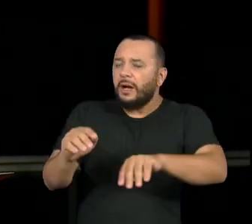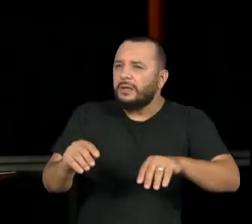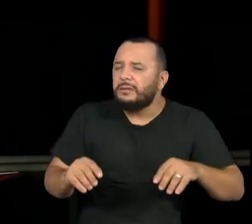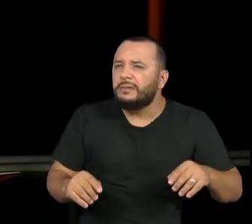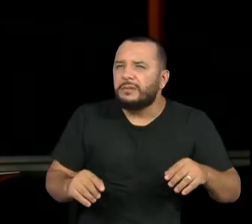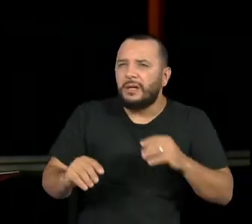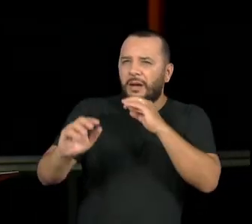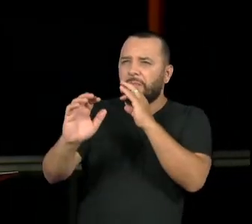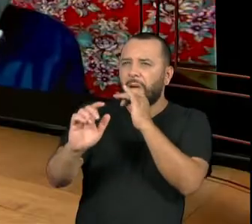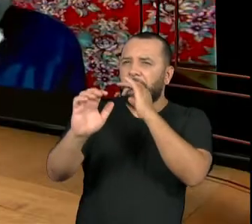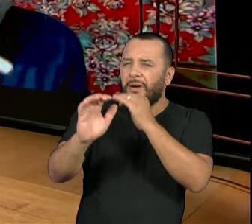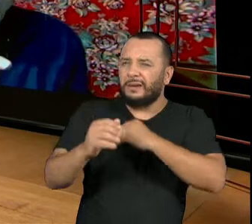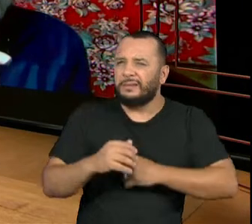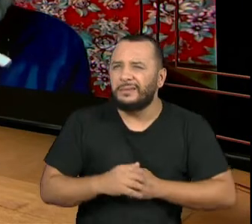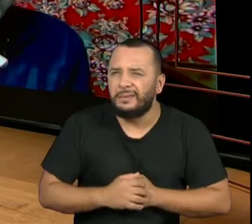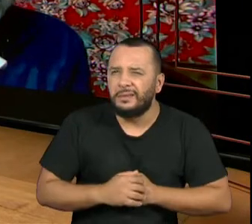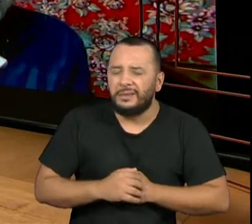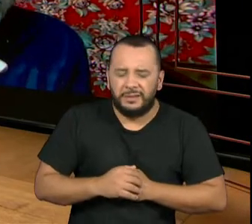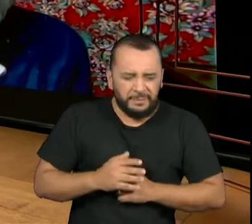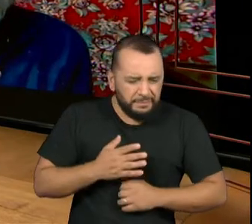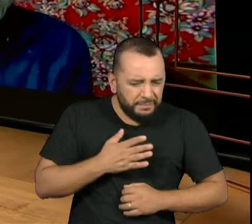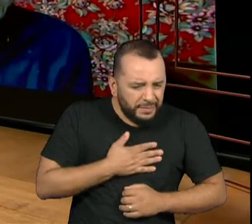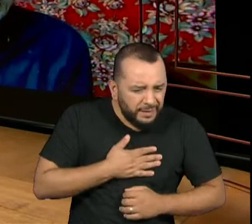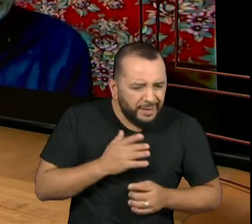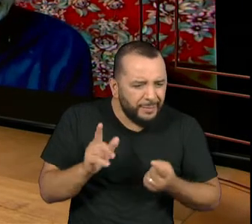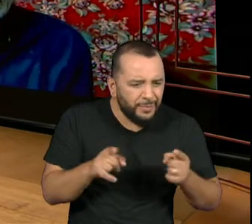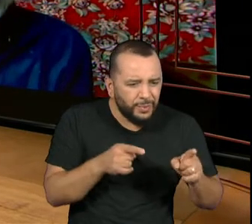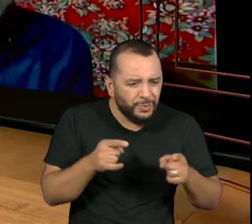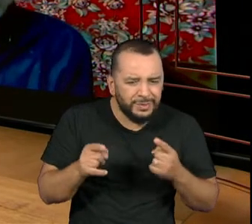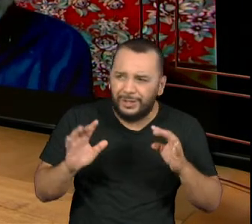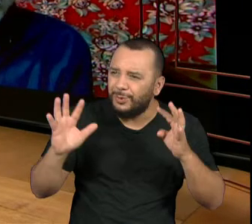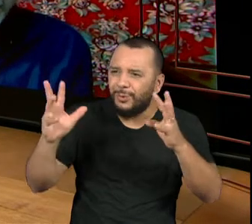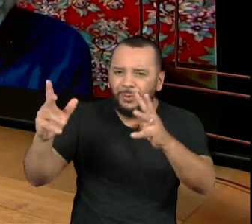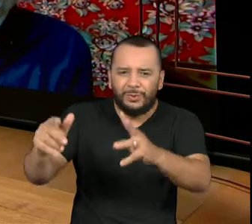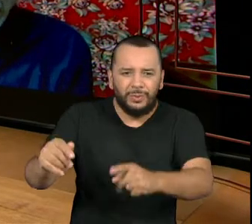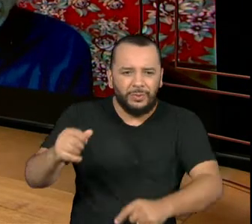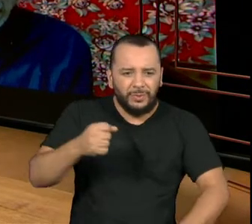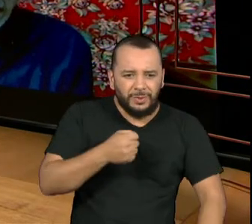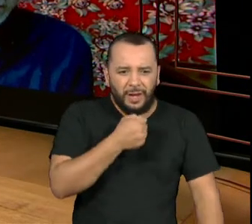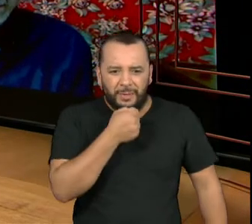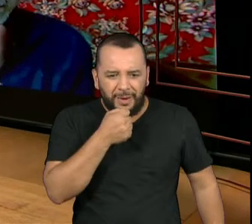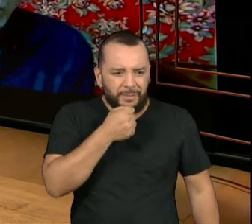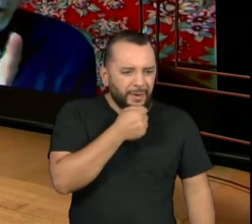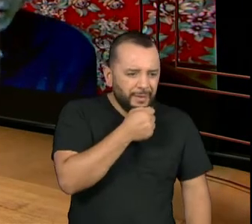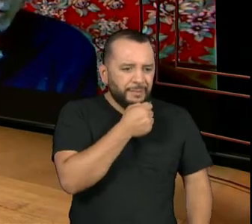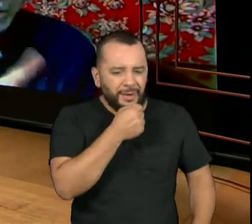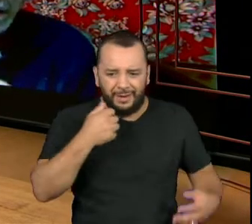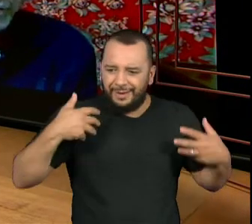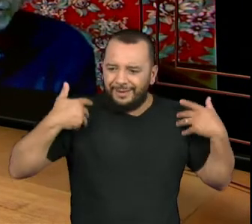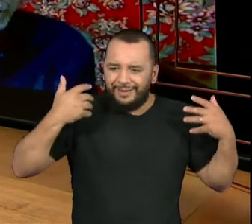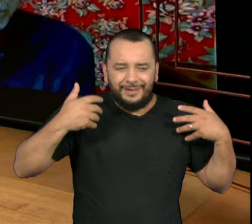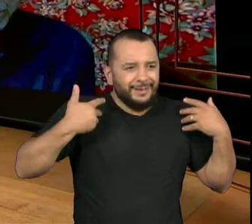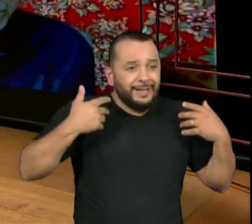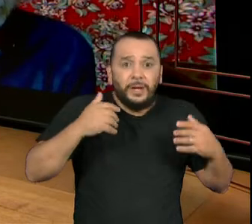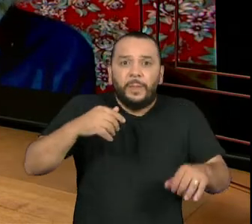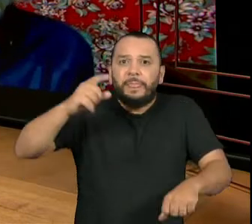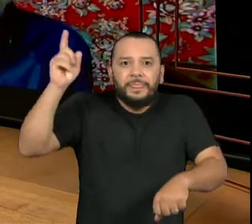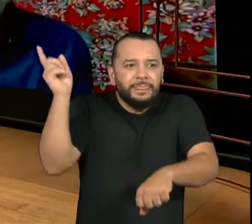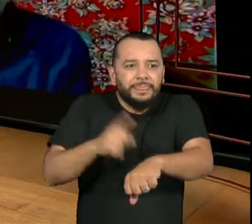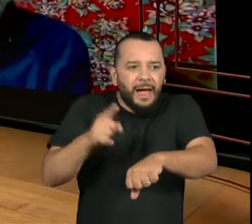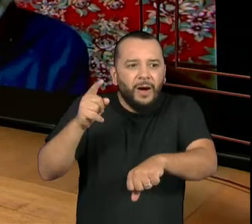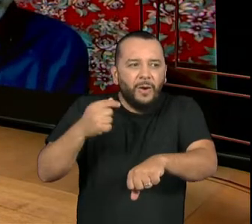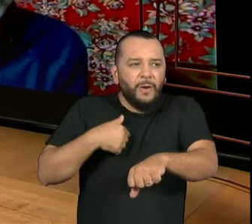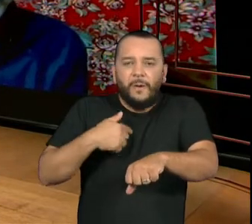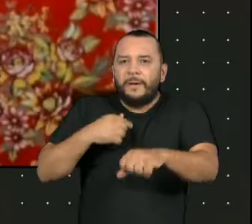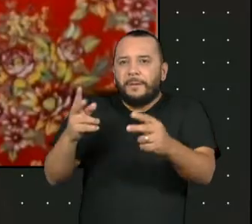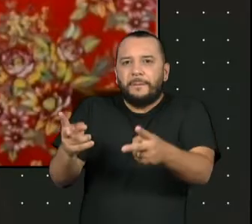gente, quando vê uma música nossa, cantada em outro mídia, a gente não reconhece. E foi